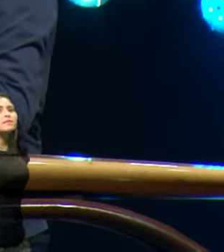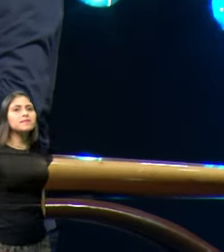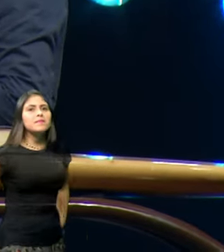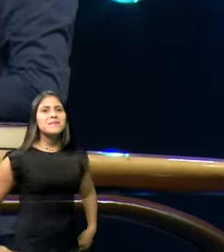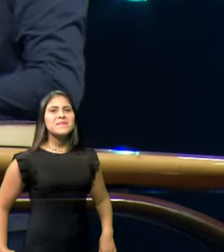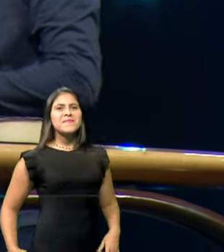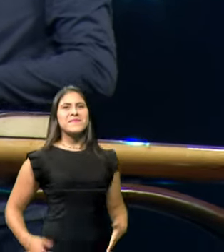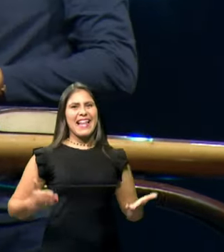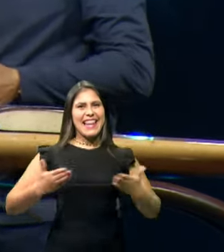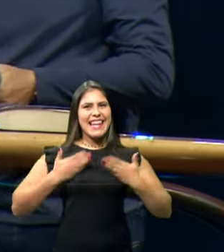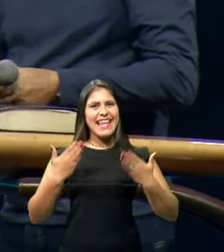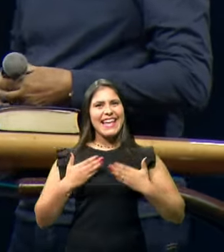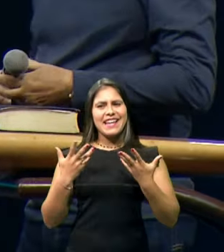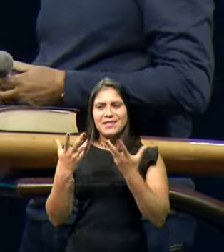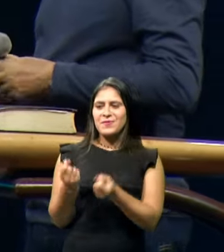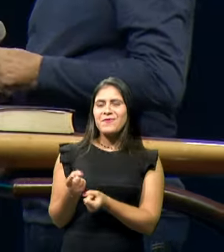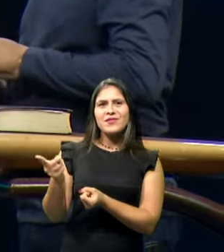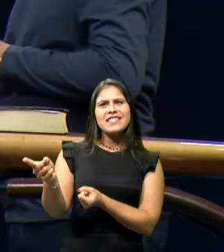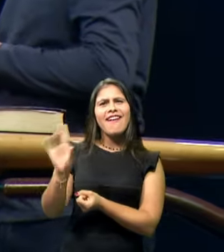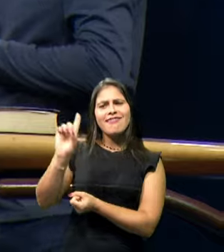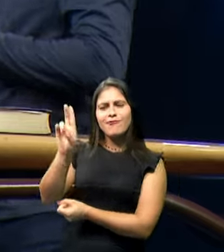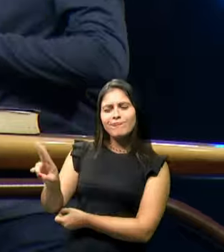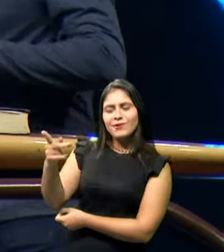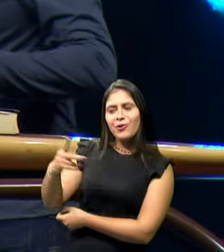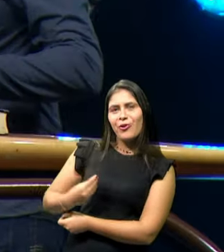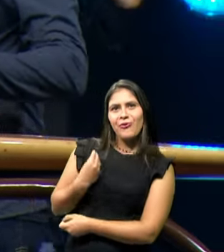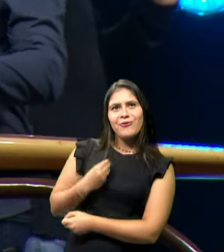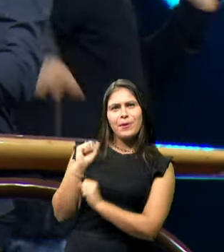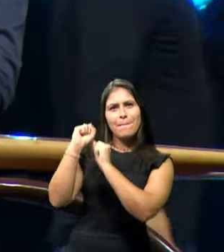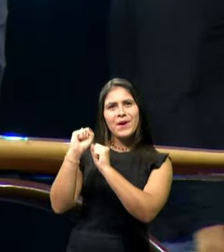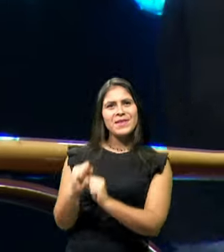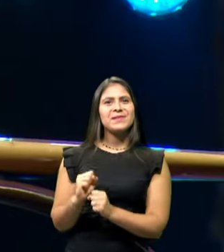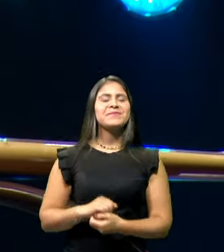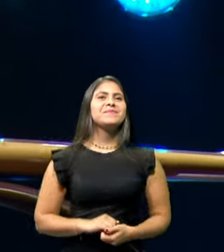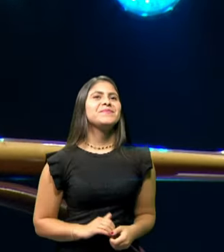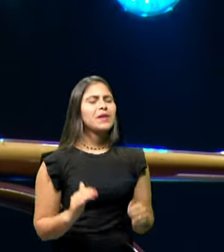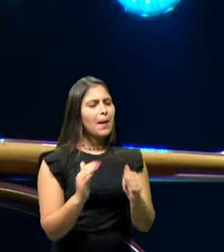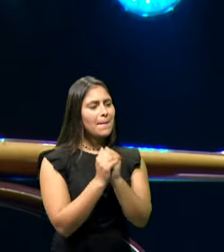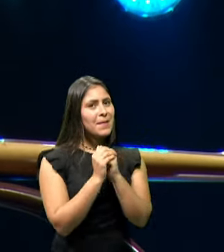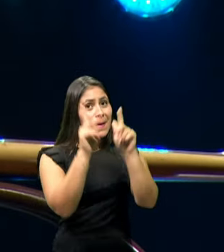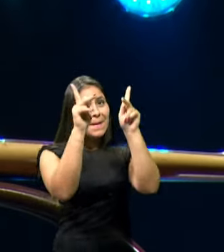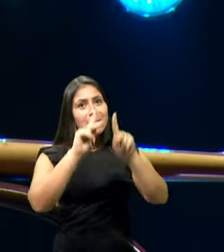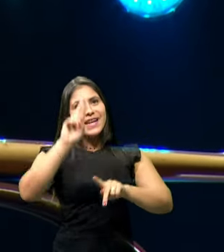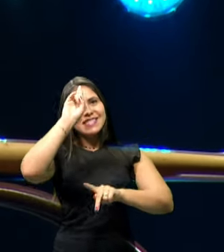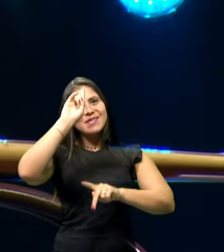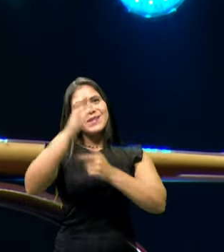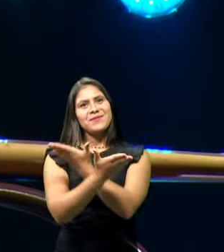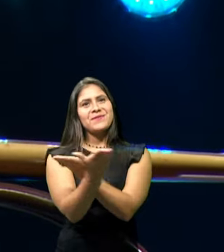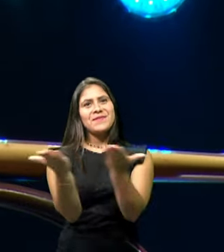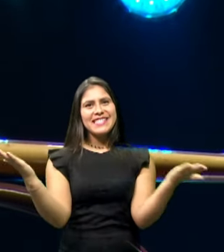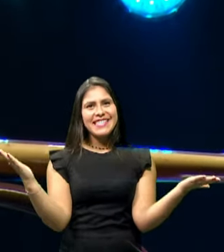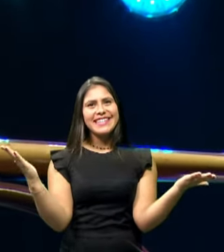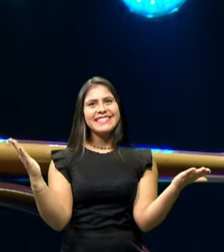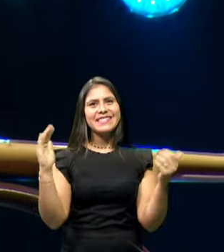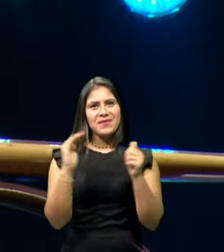Que alegria recebê-lo, que o Senhor te use poderosamente. Amém. Paz a todos.